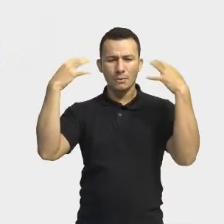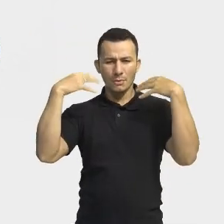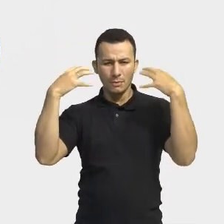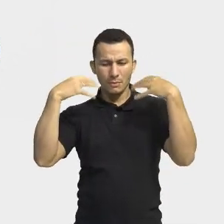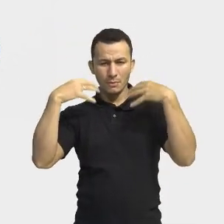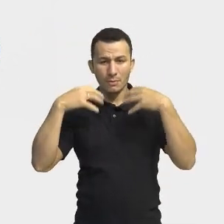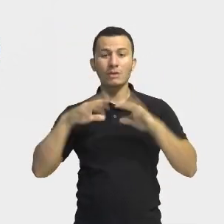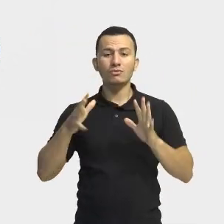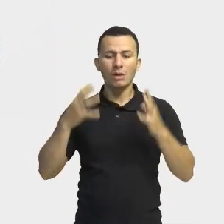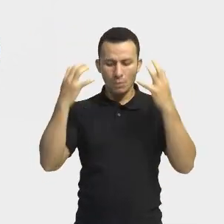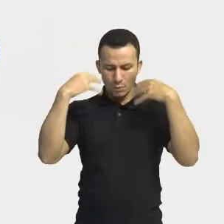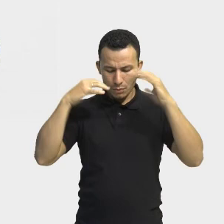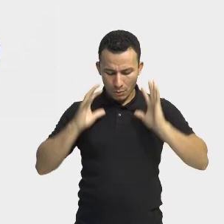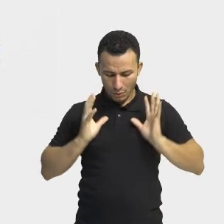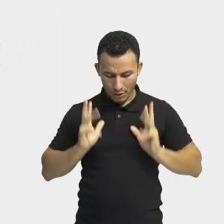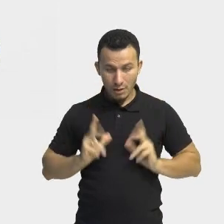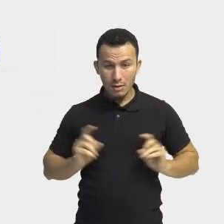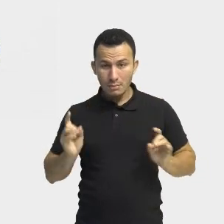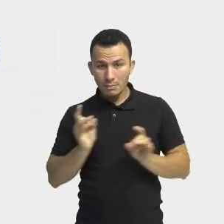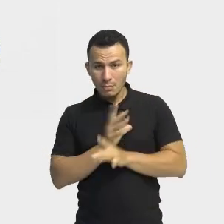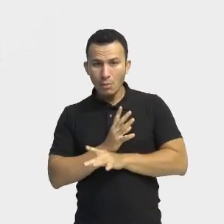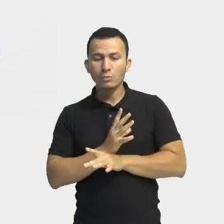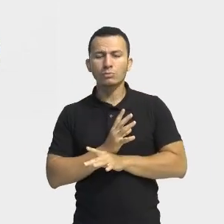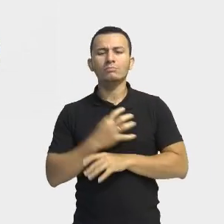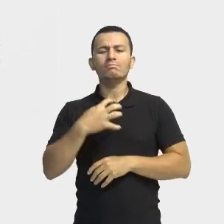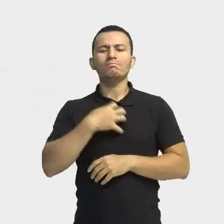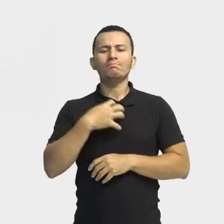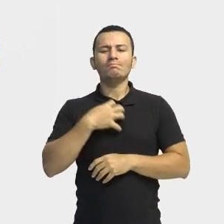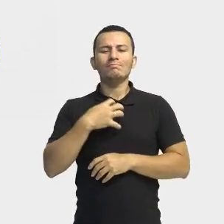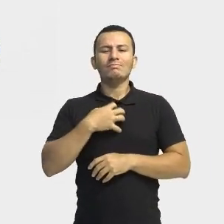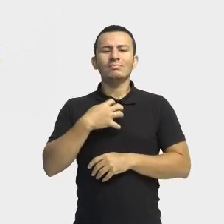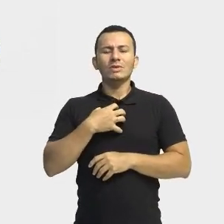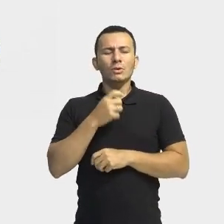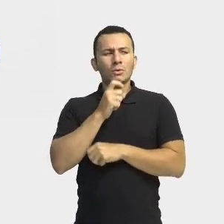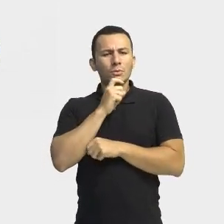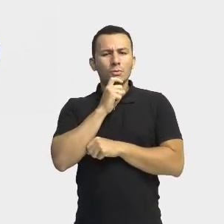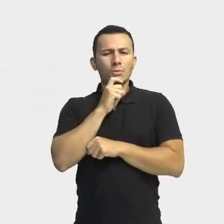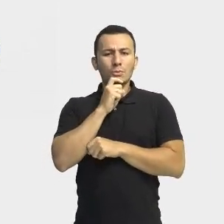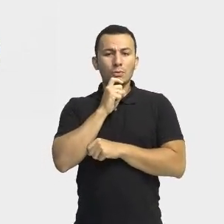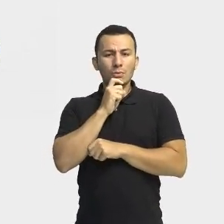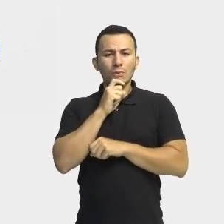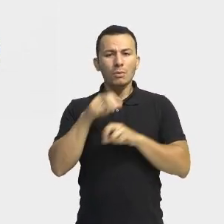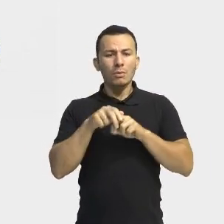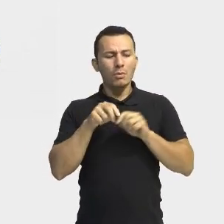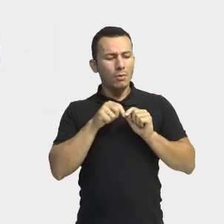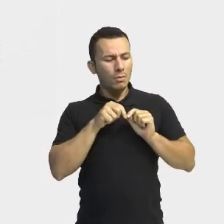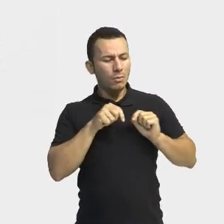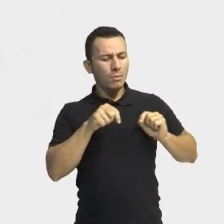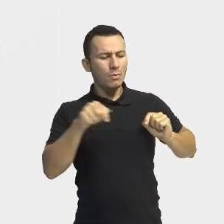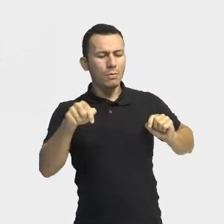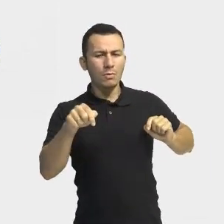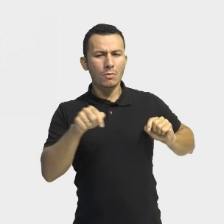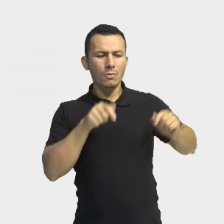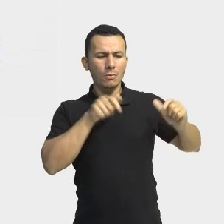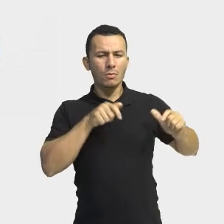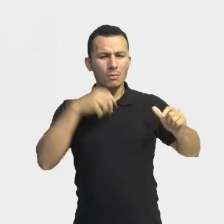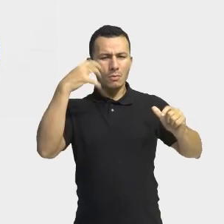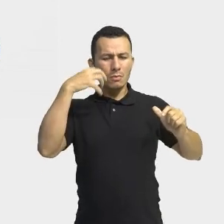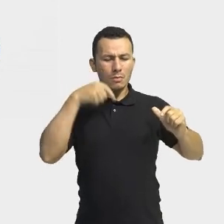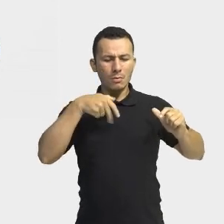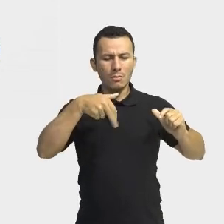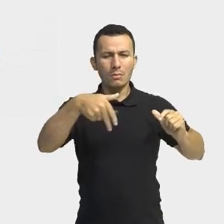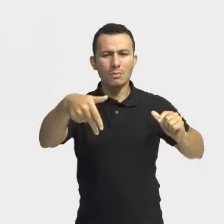Entretanto, após terminar o banho quente, sentimos uma sensação de frio quando nos afastamos do local.